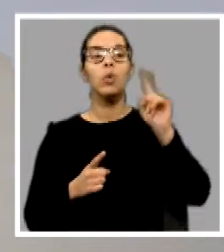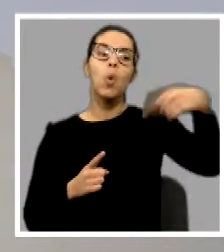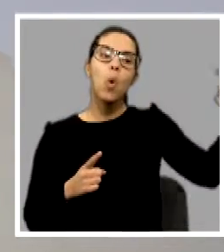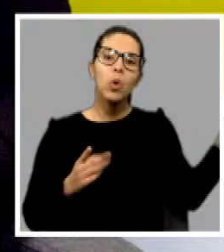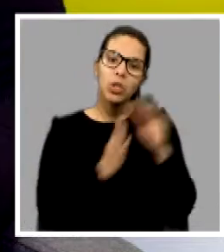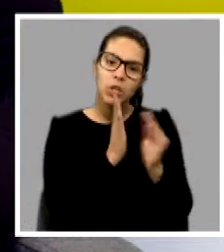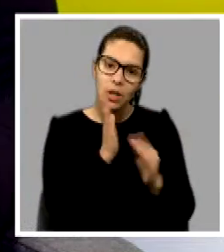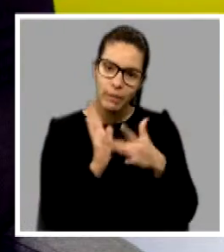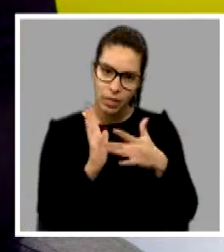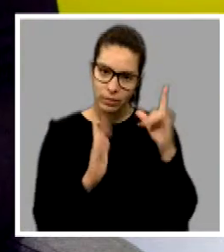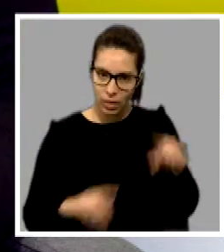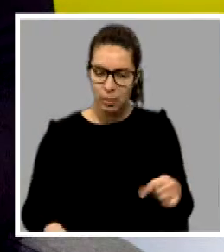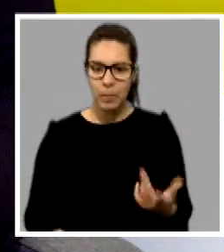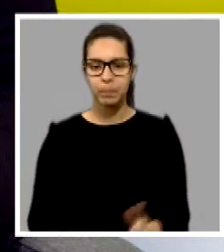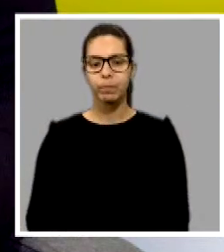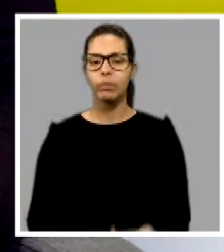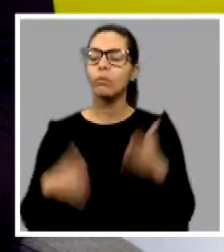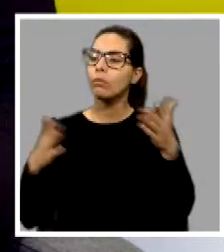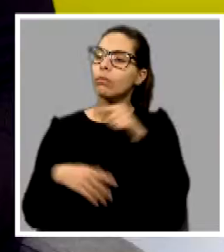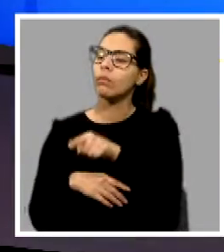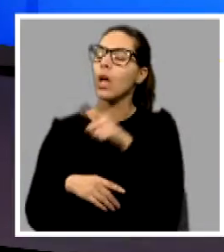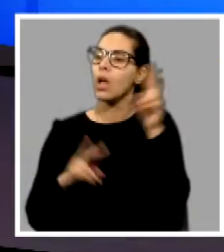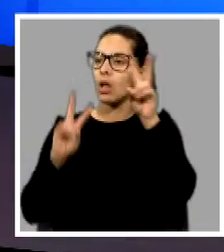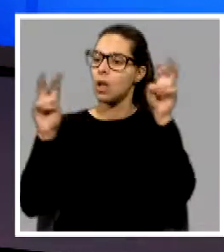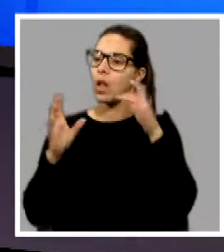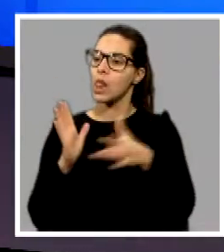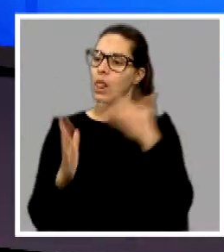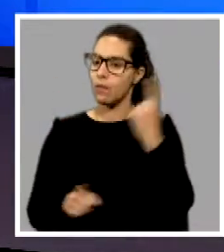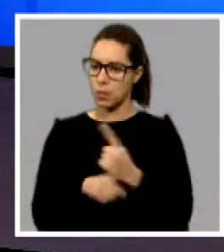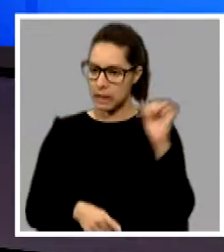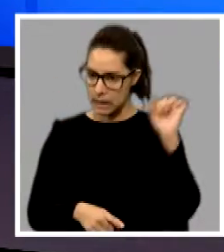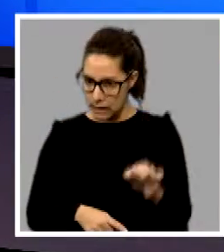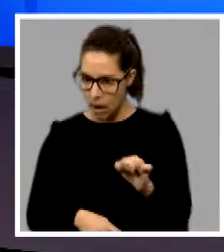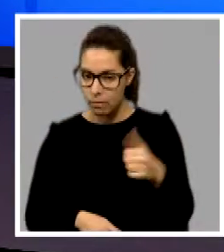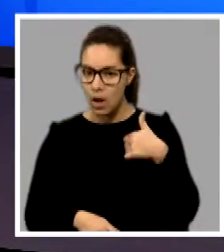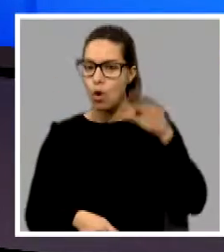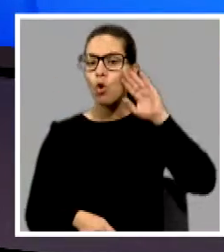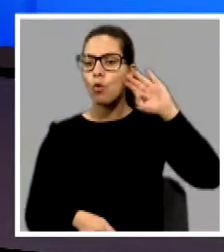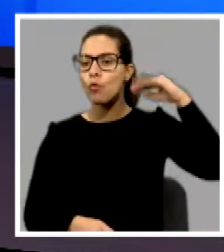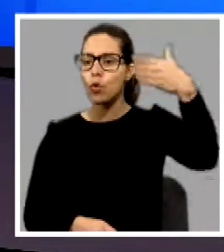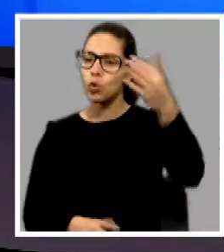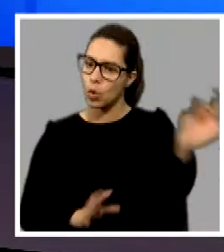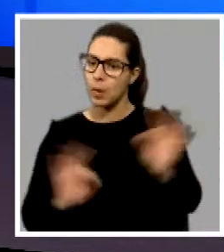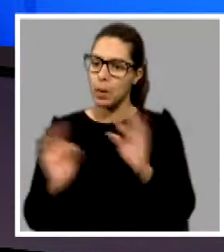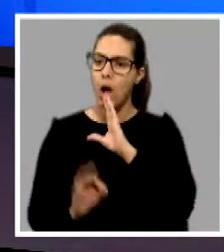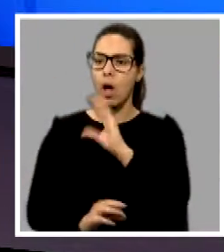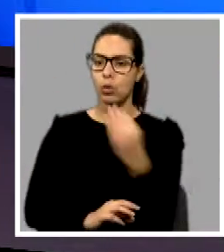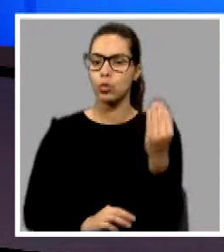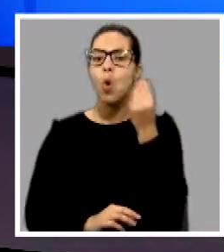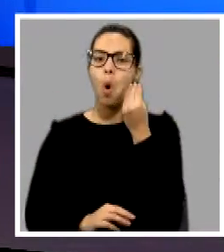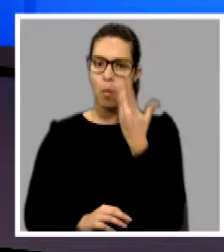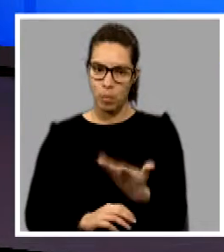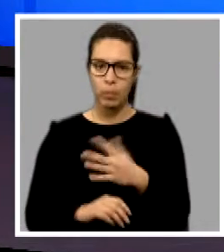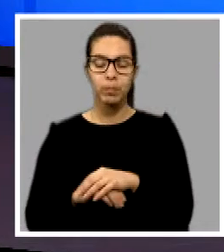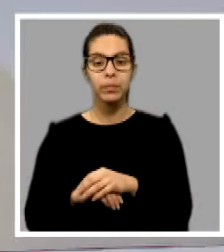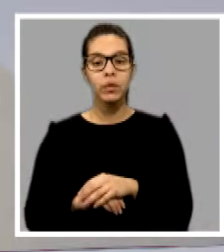com os outros escritores também, não é? Como é que, neste caso, o livro Porque Sim, preparou os alunos que seriam futuros profissionais de